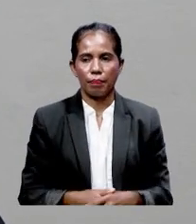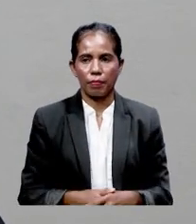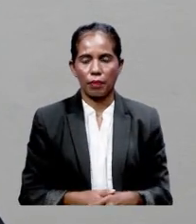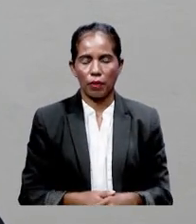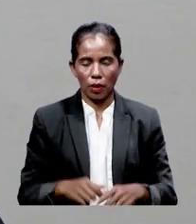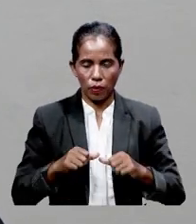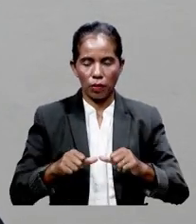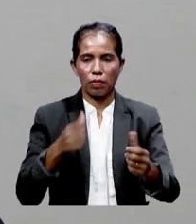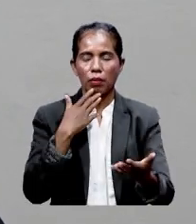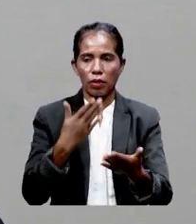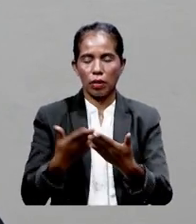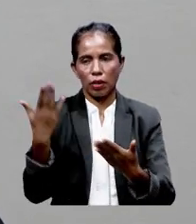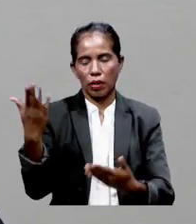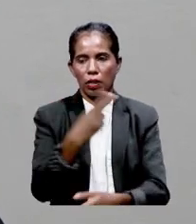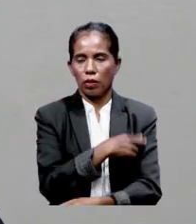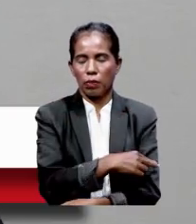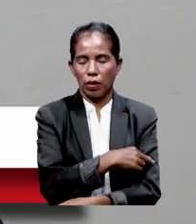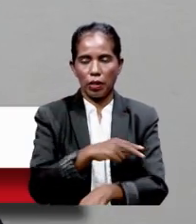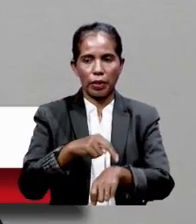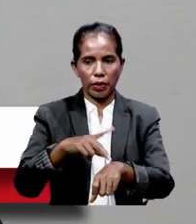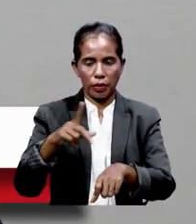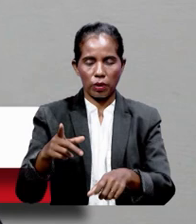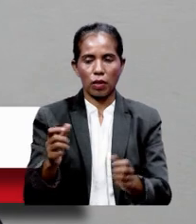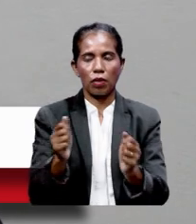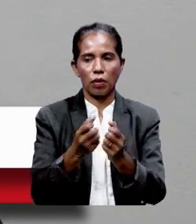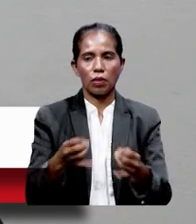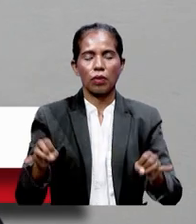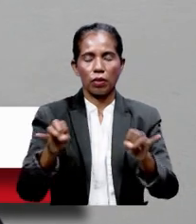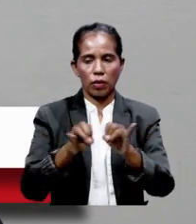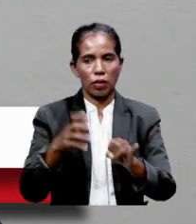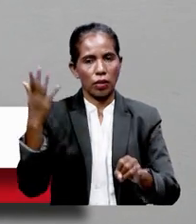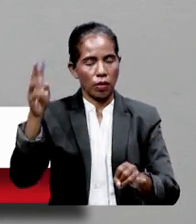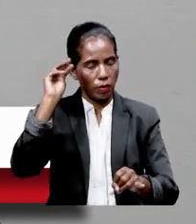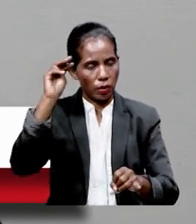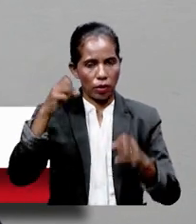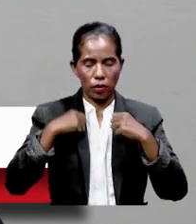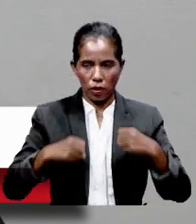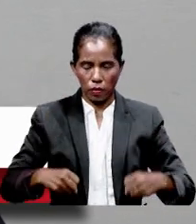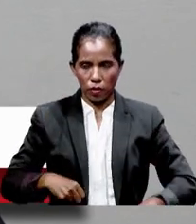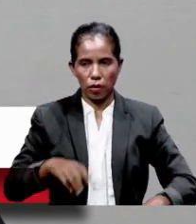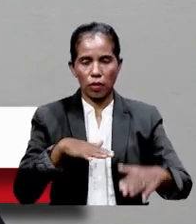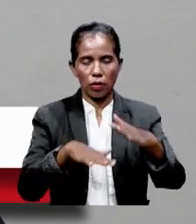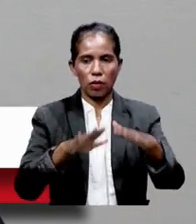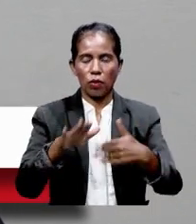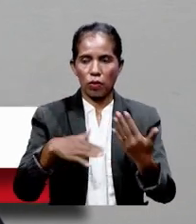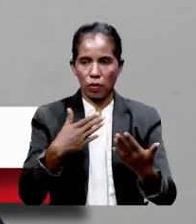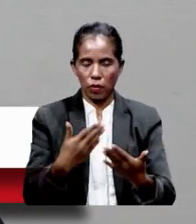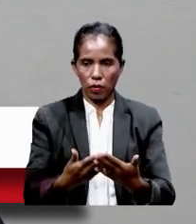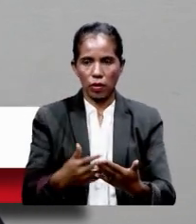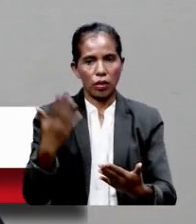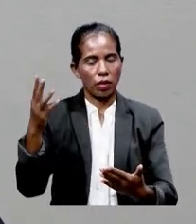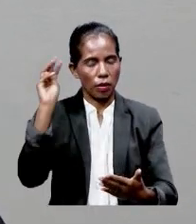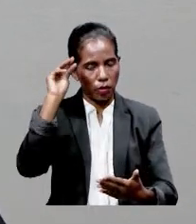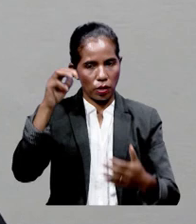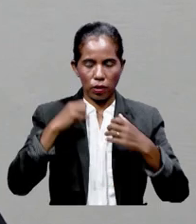Laudi aquela e Hospital Nacional, ou instituição relevante sira Ministério da Saúde Neocos ou órgão autônomo seria Ministério da Saúde